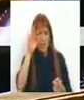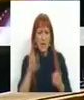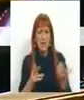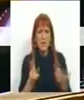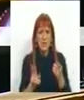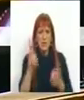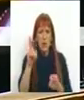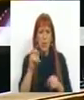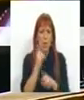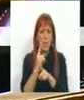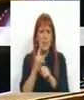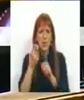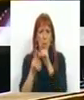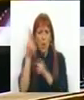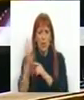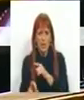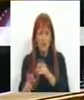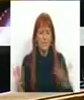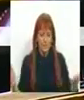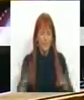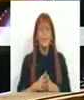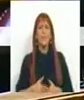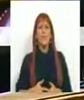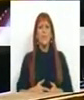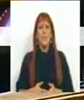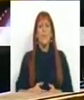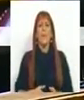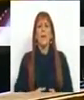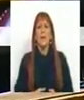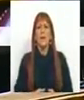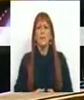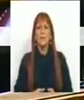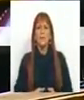sobe, se se mantém ou se reduz.